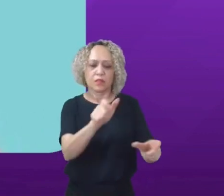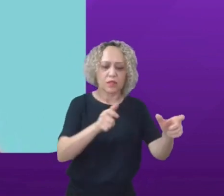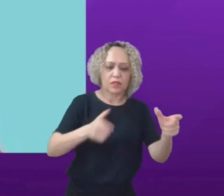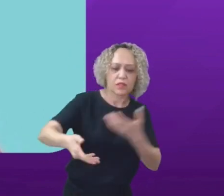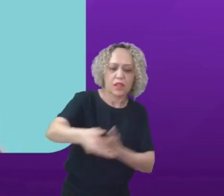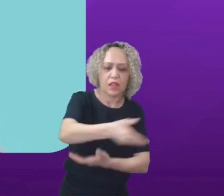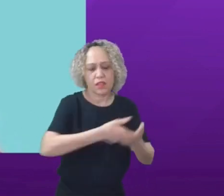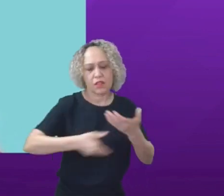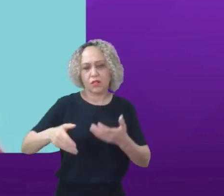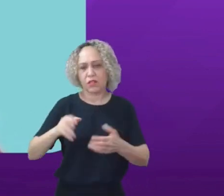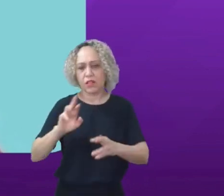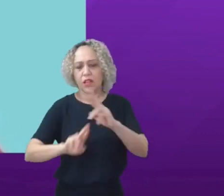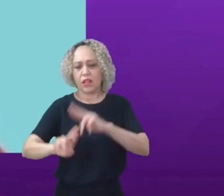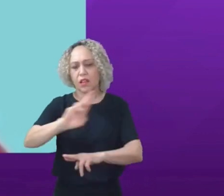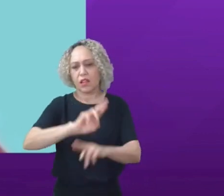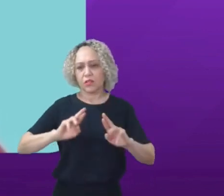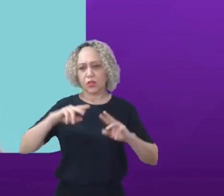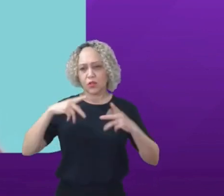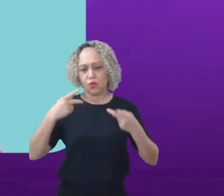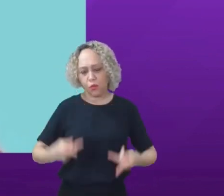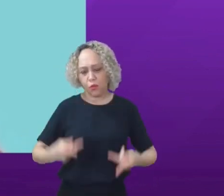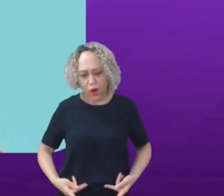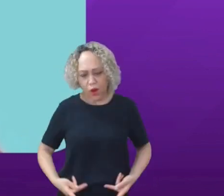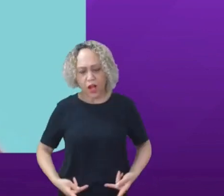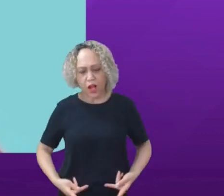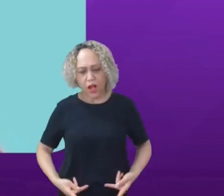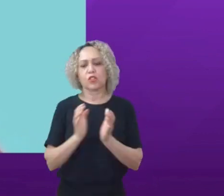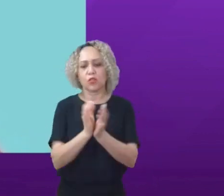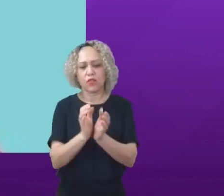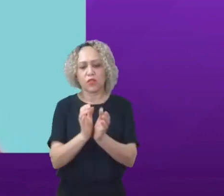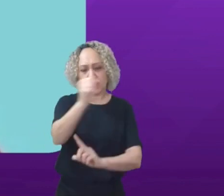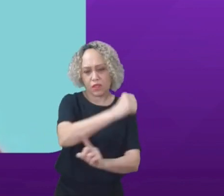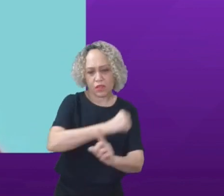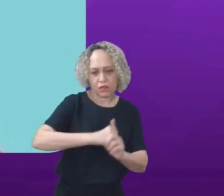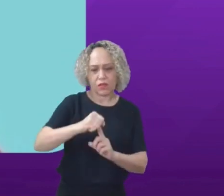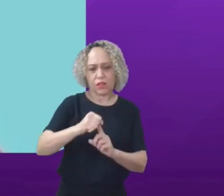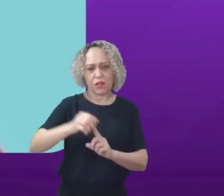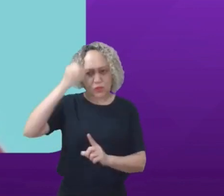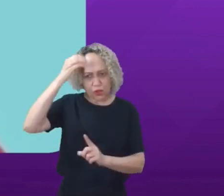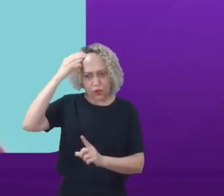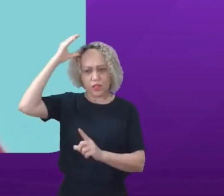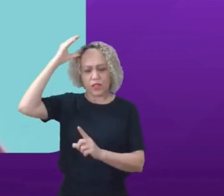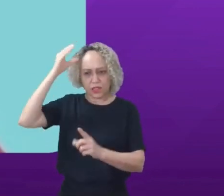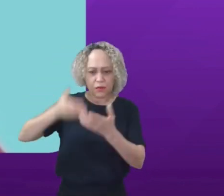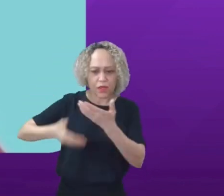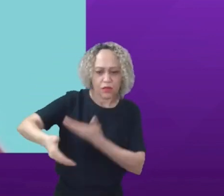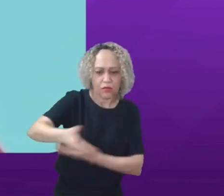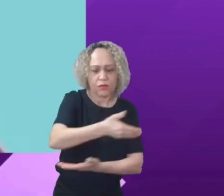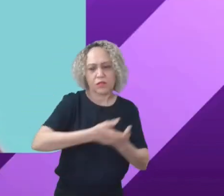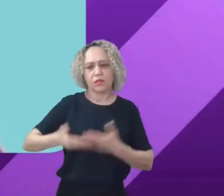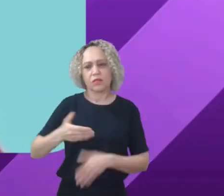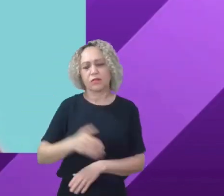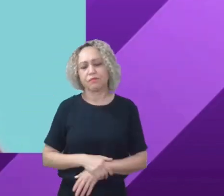relações humanas, relações sociais, de convivência social, de troca de conhecimento. E